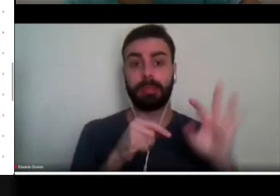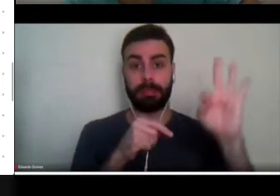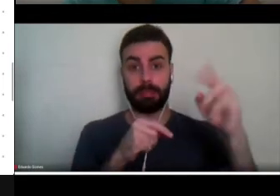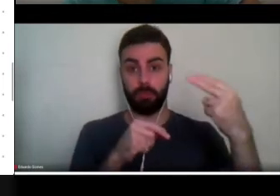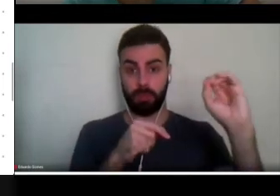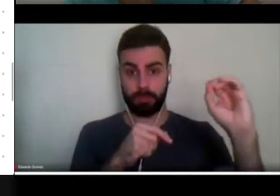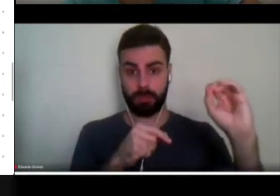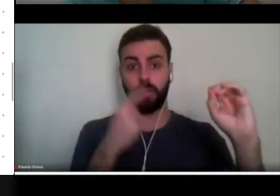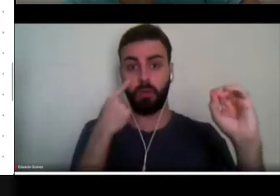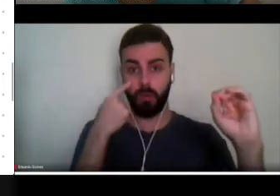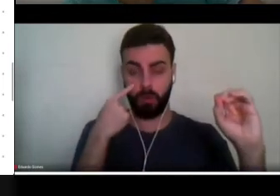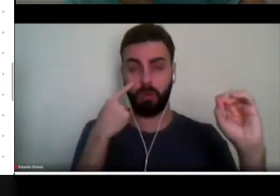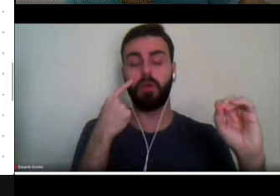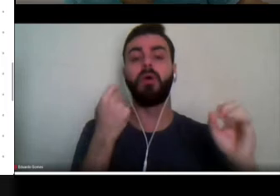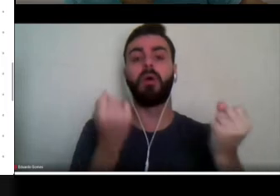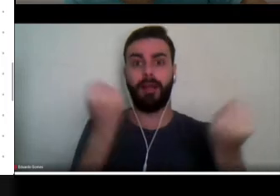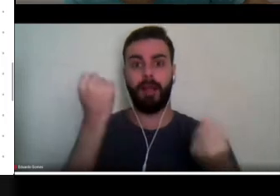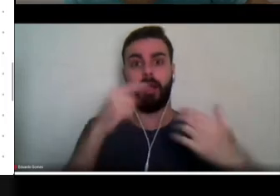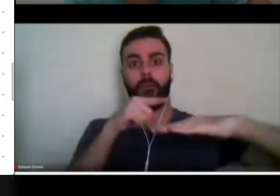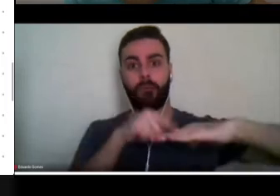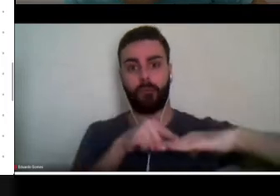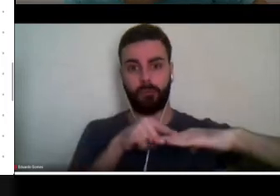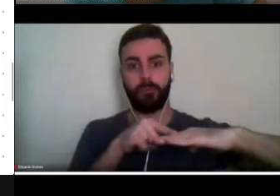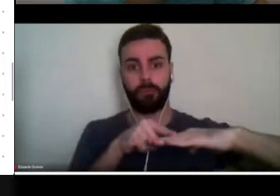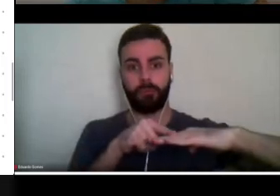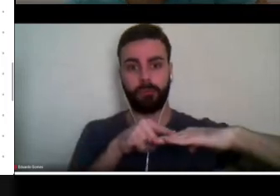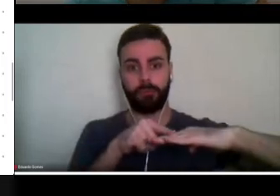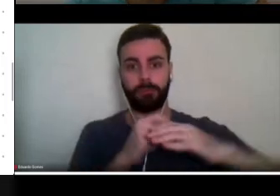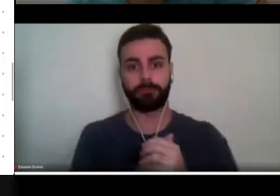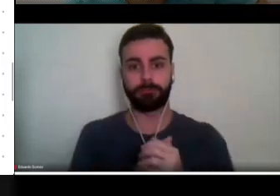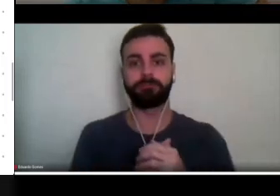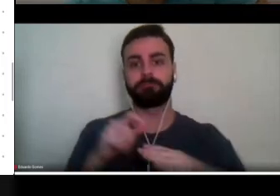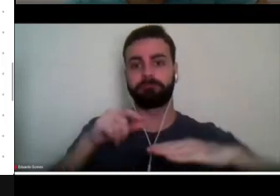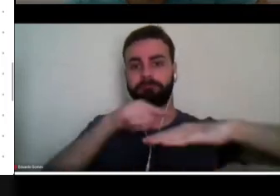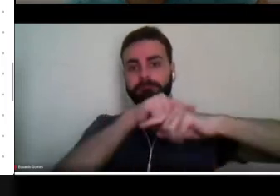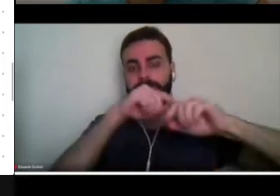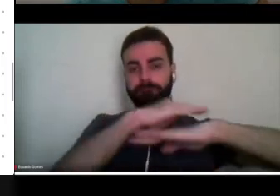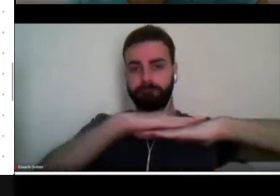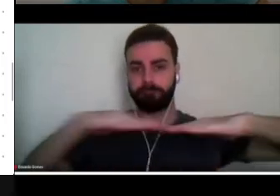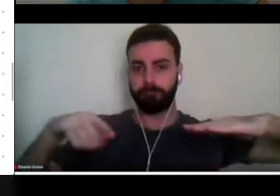Esse aqui é o XB. E o que está acontecendo com o carro A